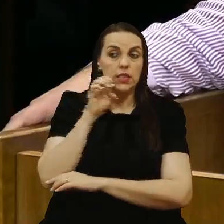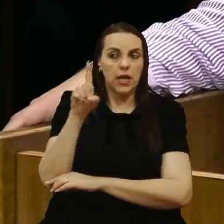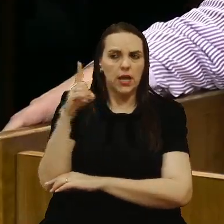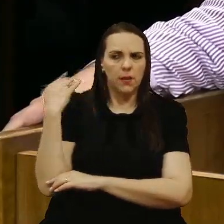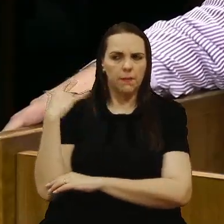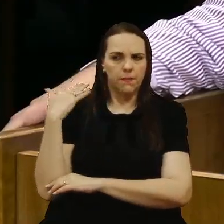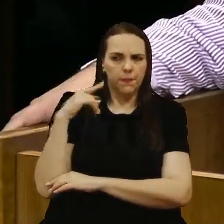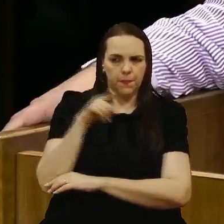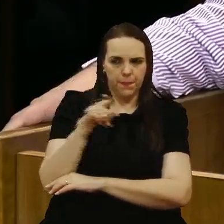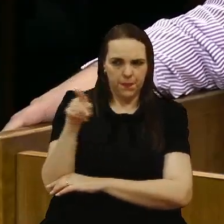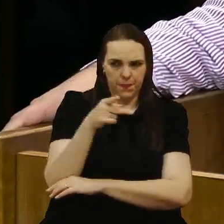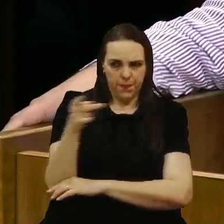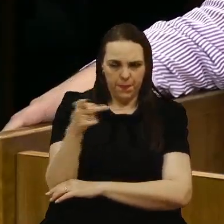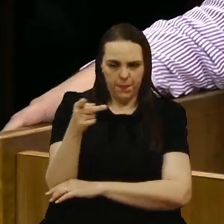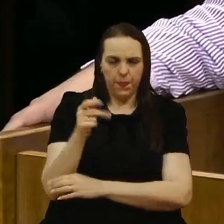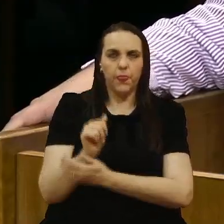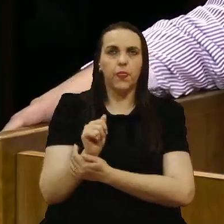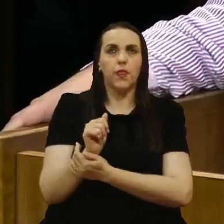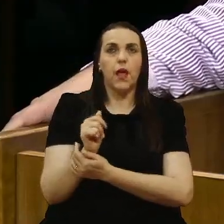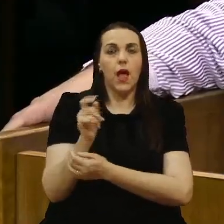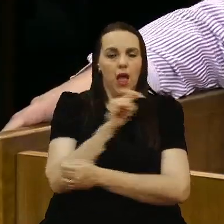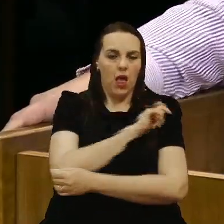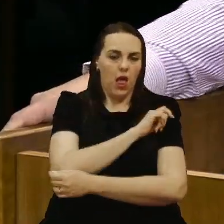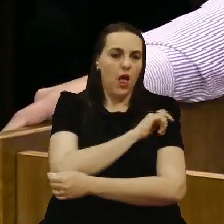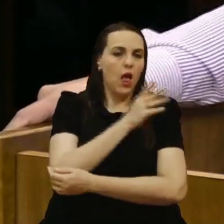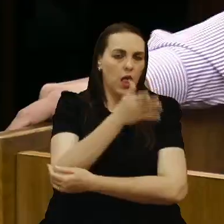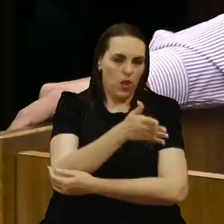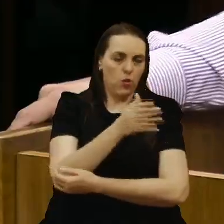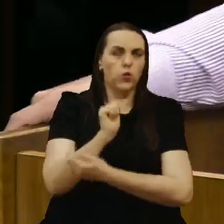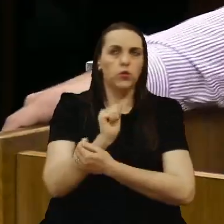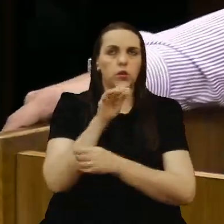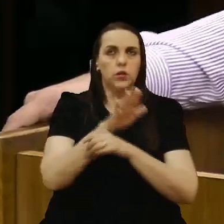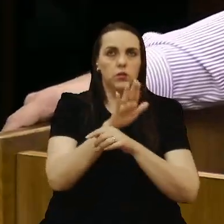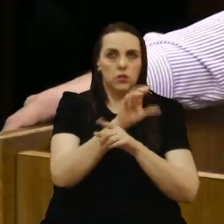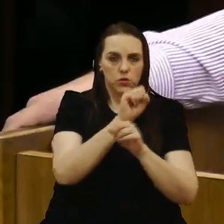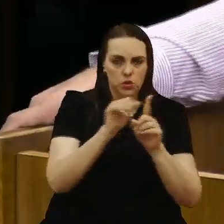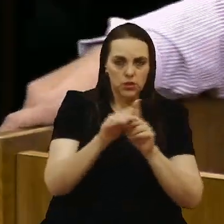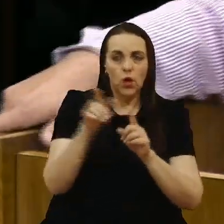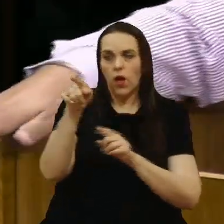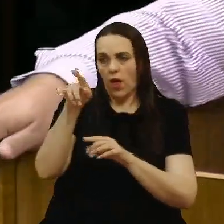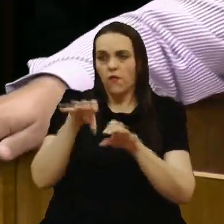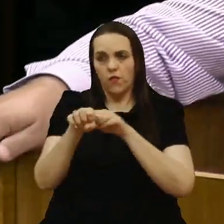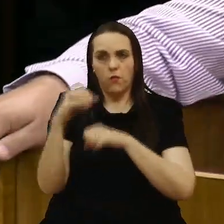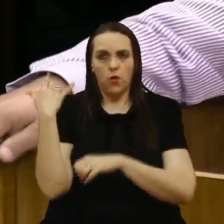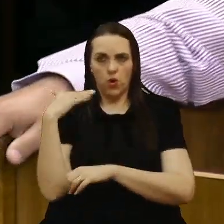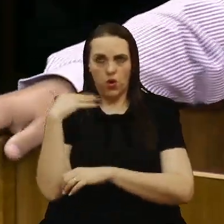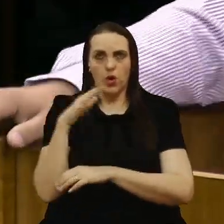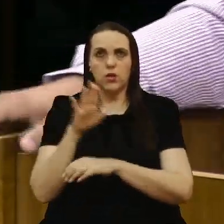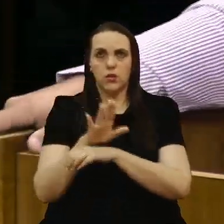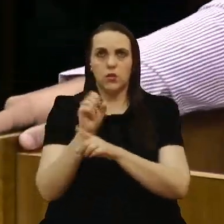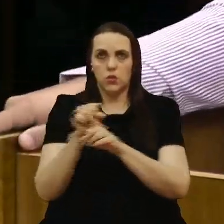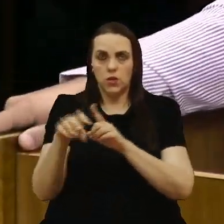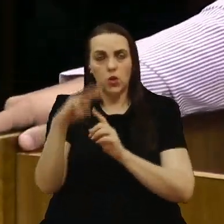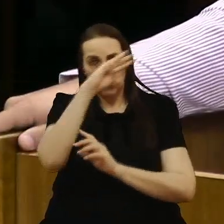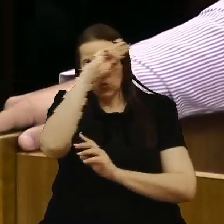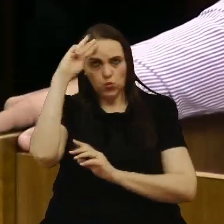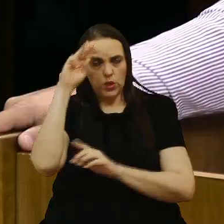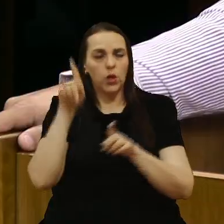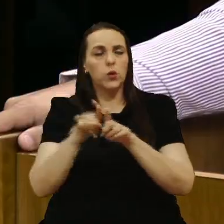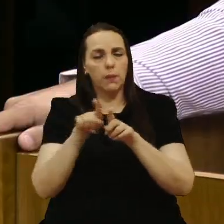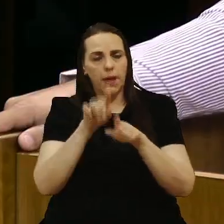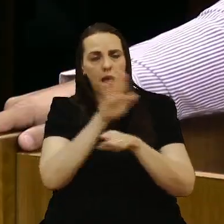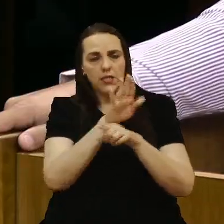são, vereadora Estela estudante, vereadora Andressa assistente social, vereador Juliano, que também é assistente social, de um